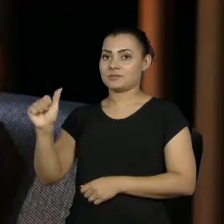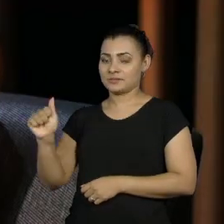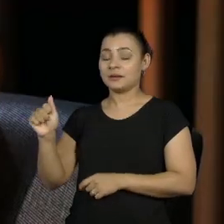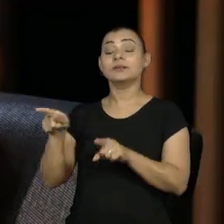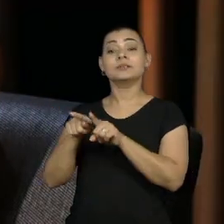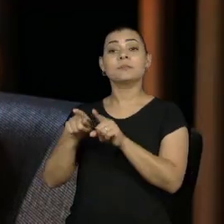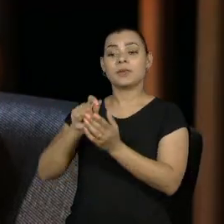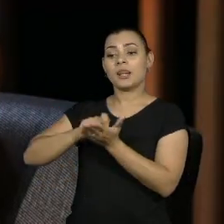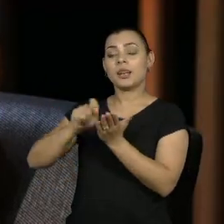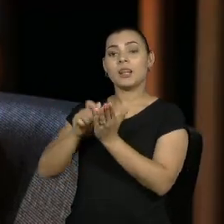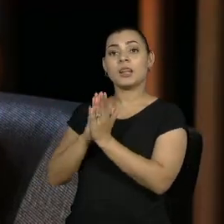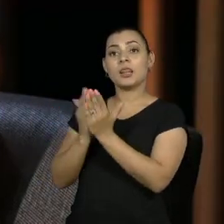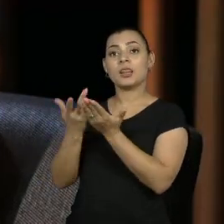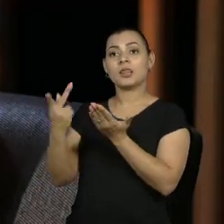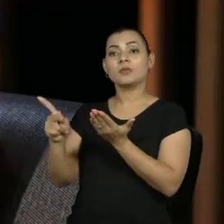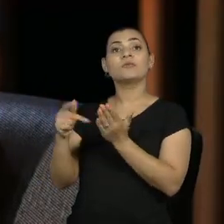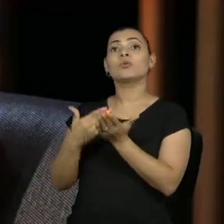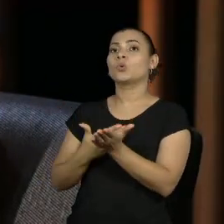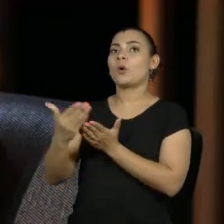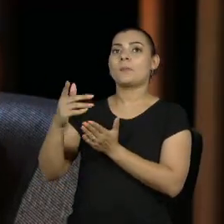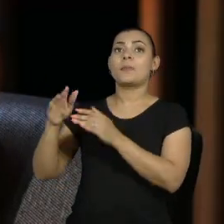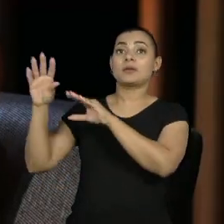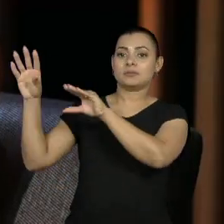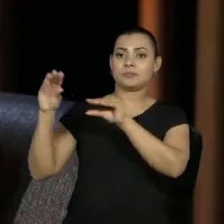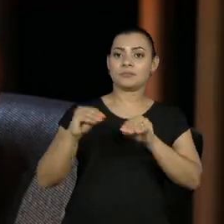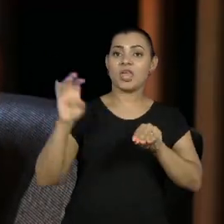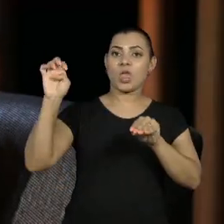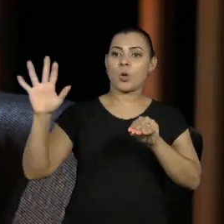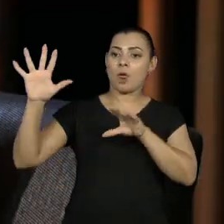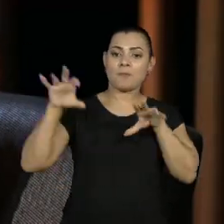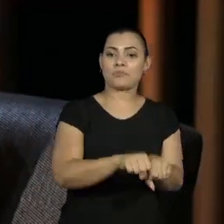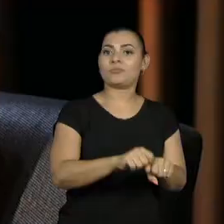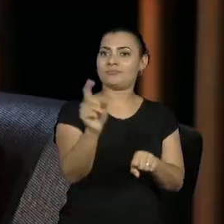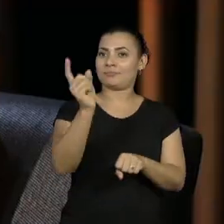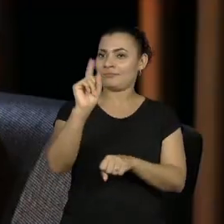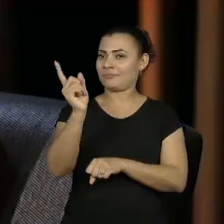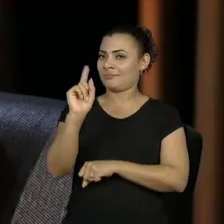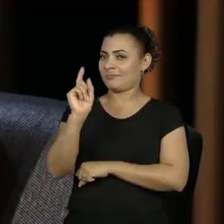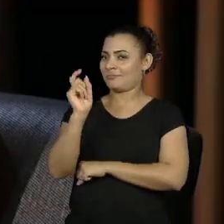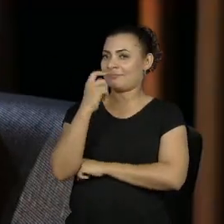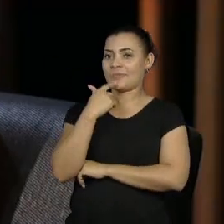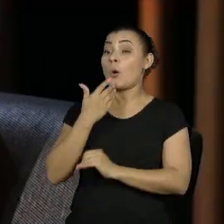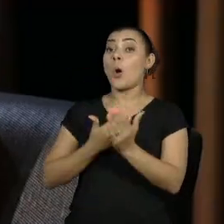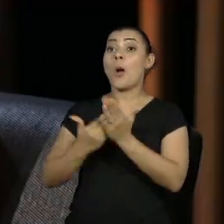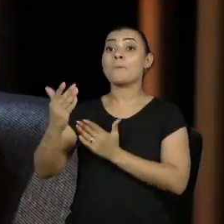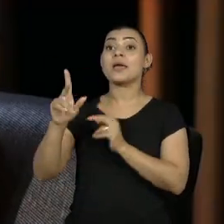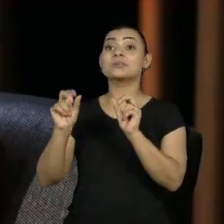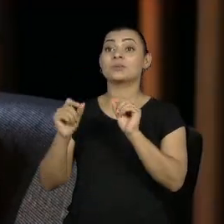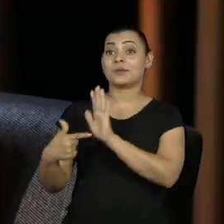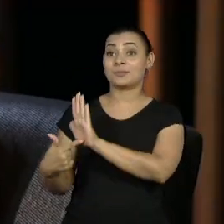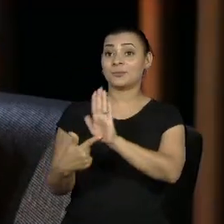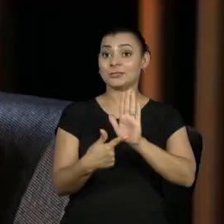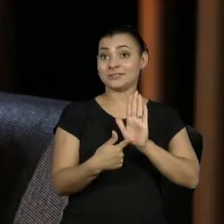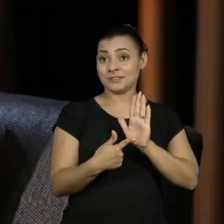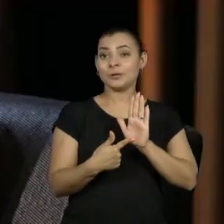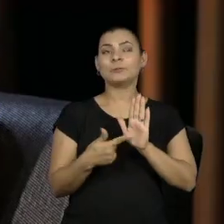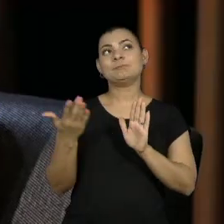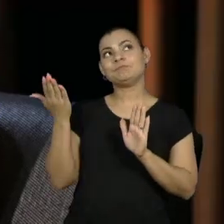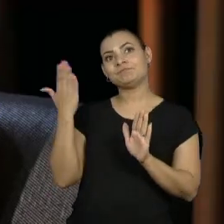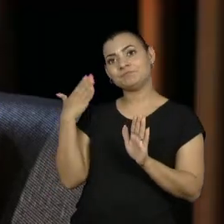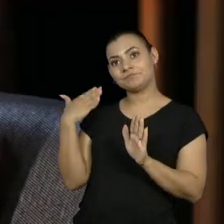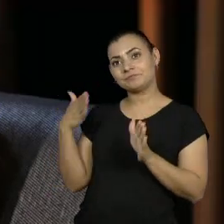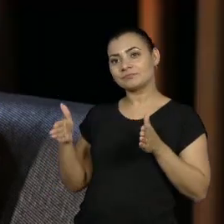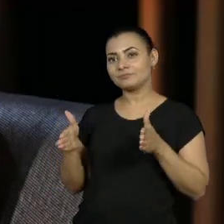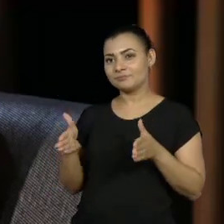é propositadamente não começa com a chegada dos europeus né começa a justamente mostrando que quando